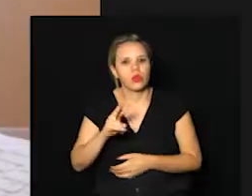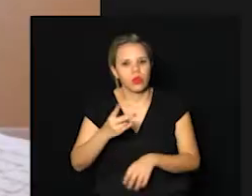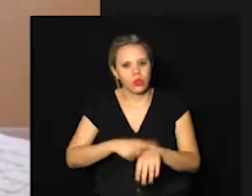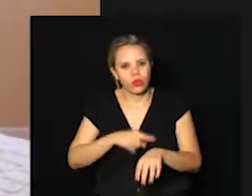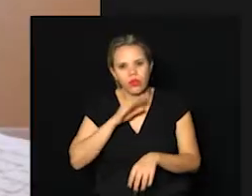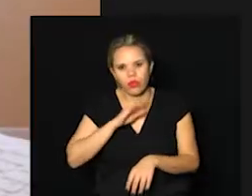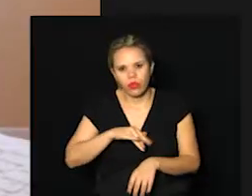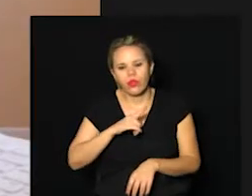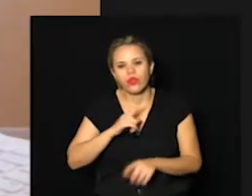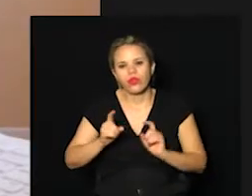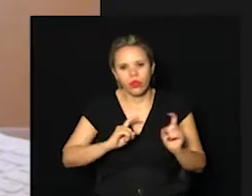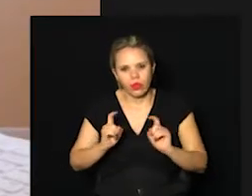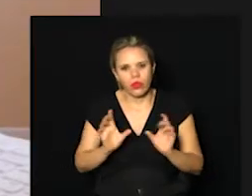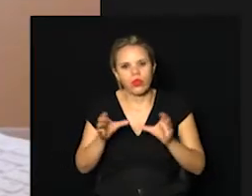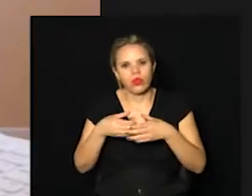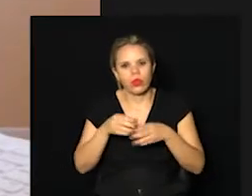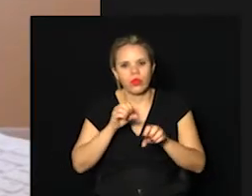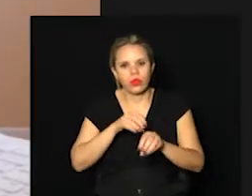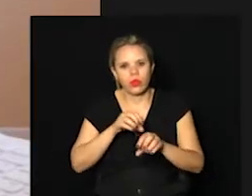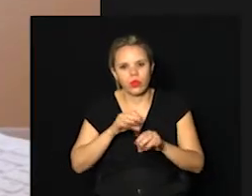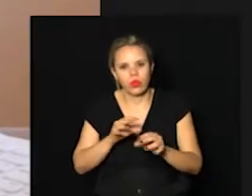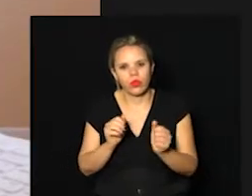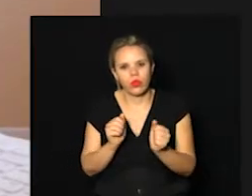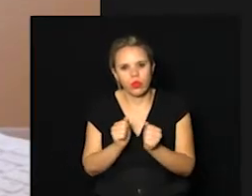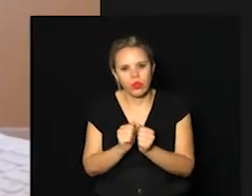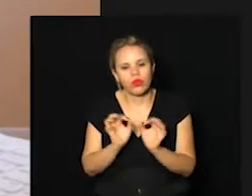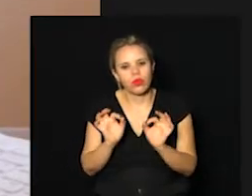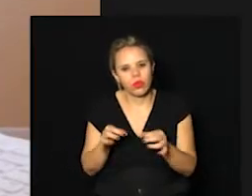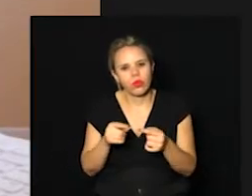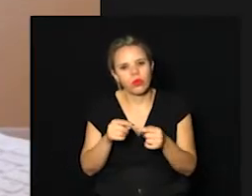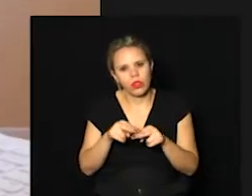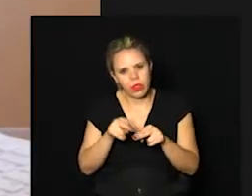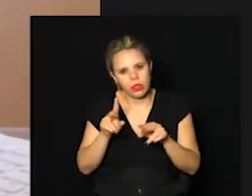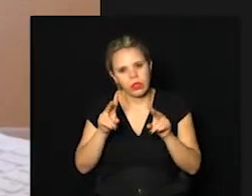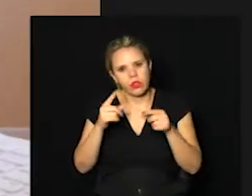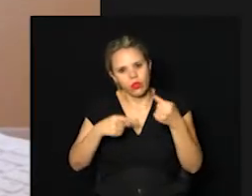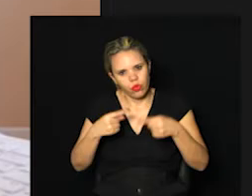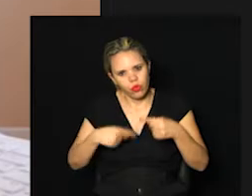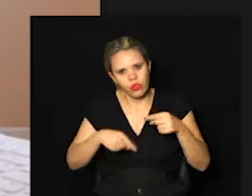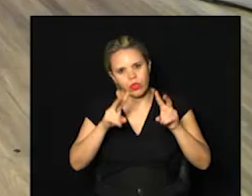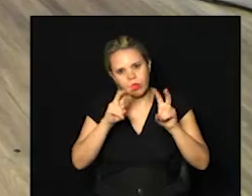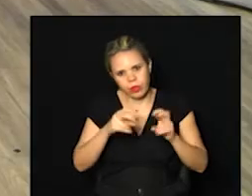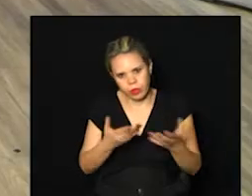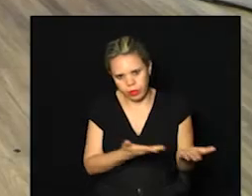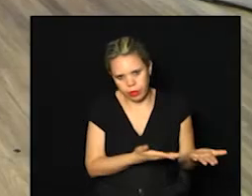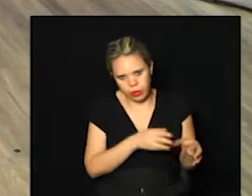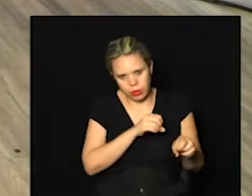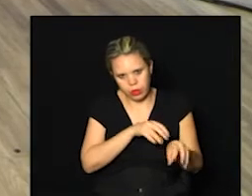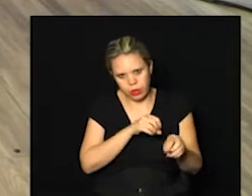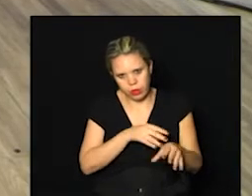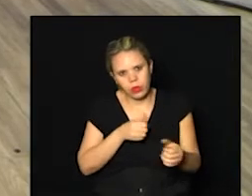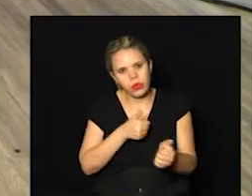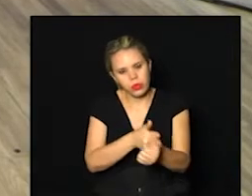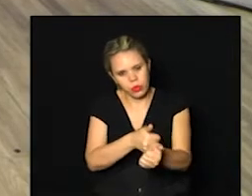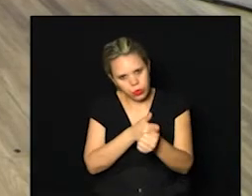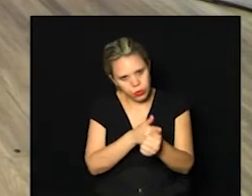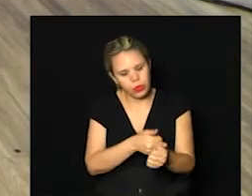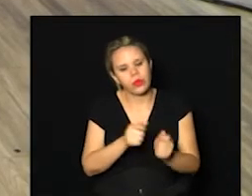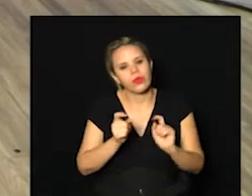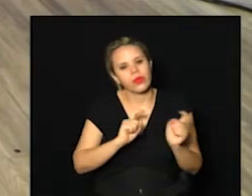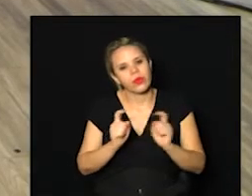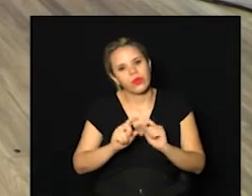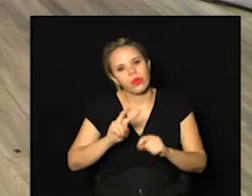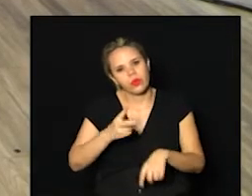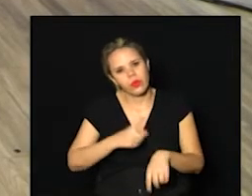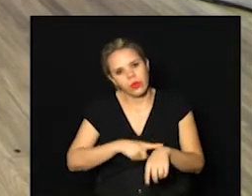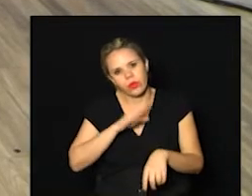da tarde, tem reunião da Comissão de Educação justamente para discutir esse tema. Então, a gente vai acompanhar também essa reunião a partir das